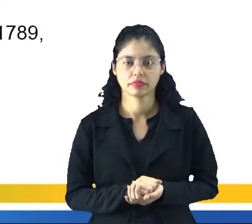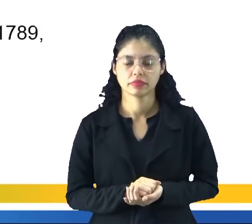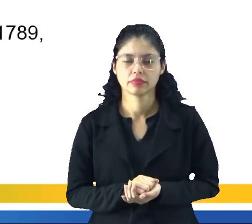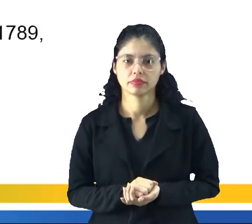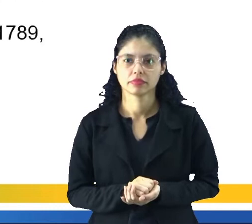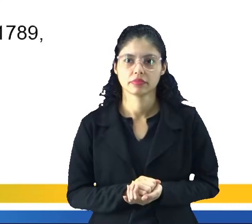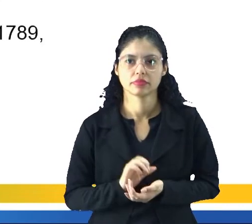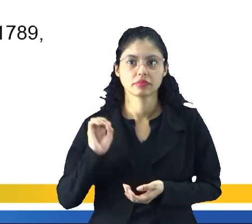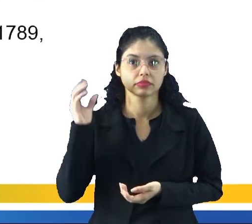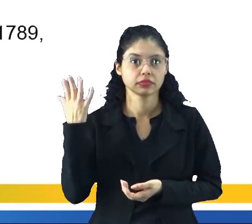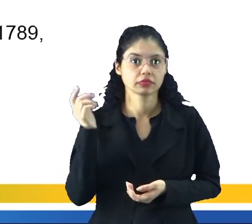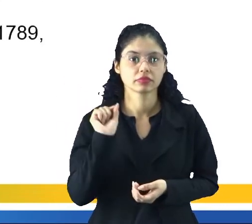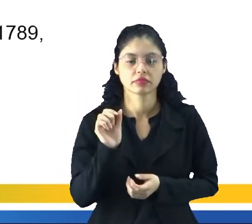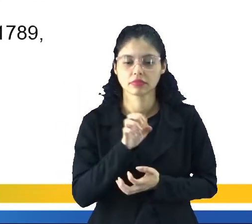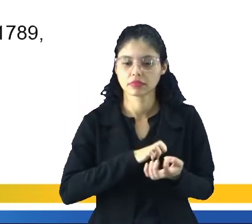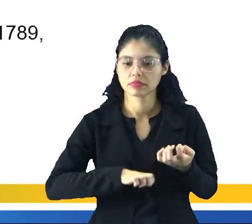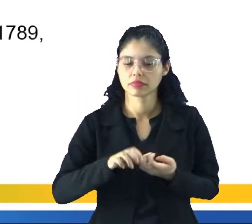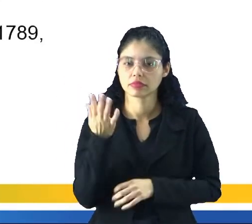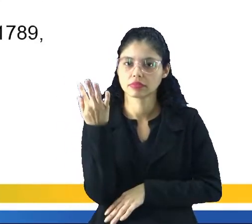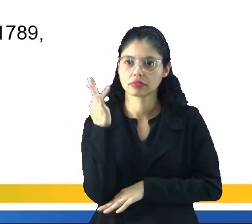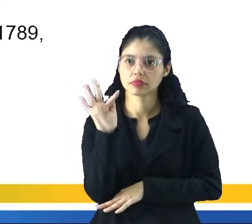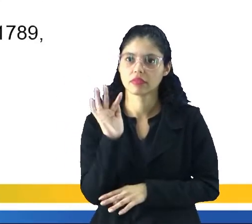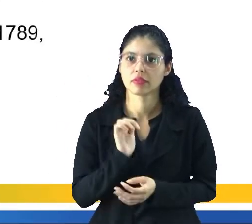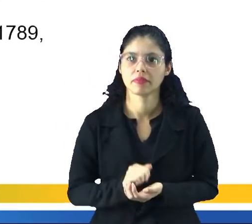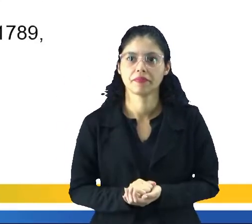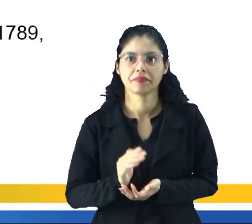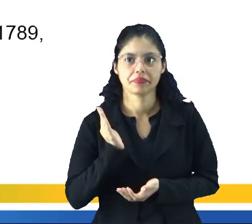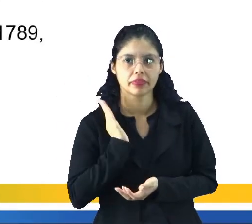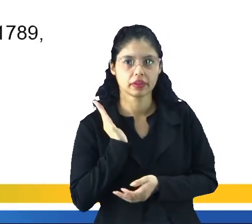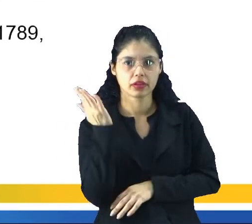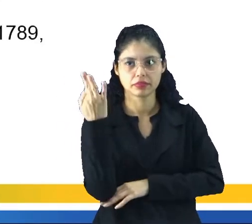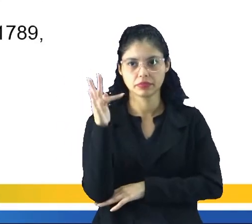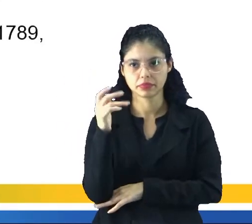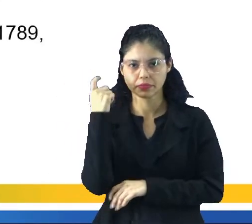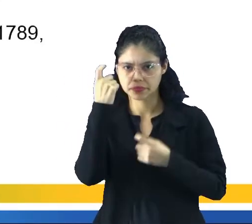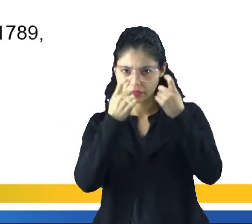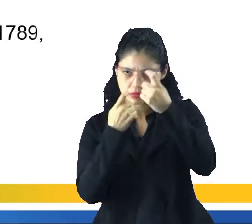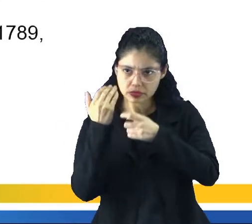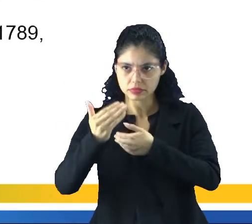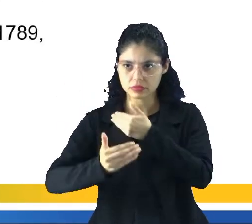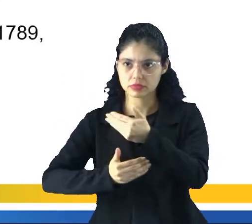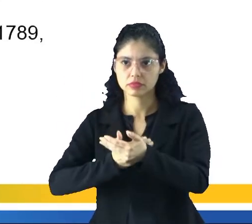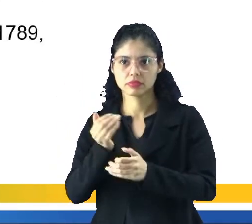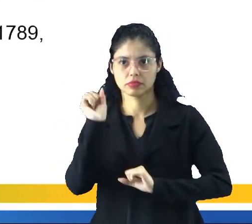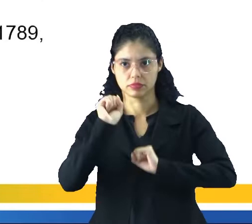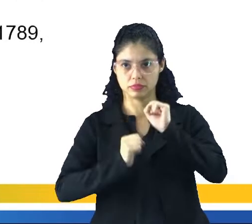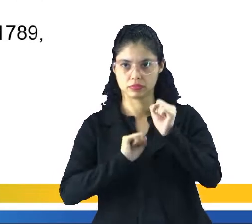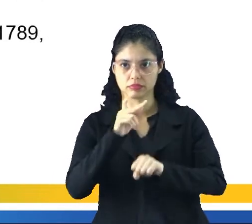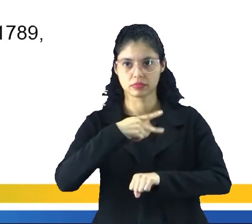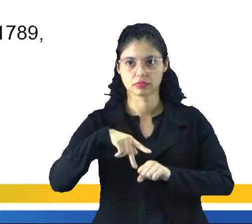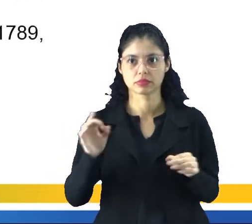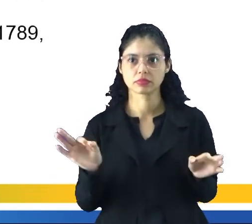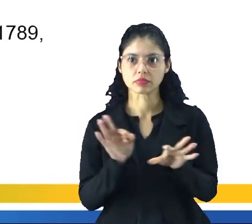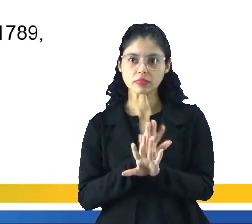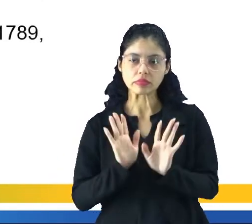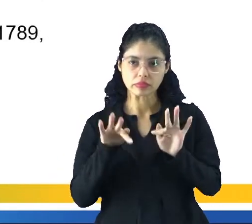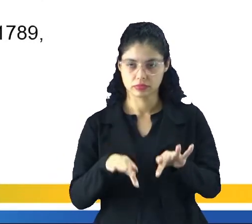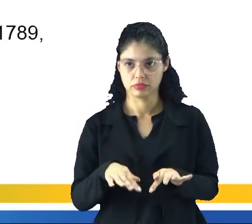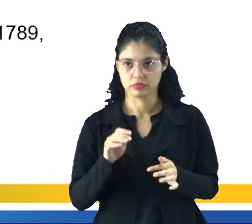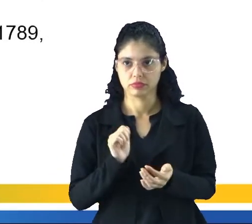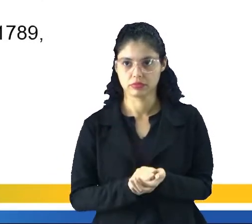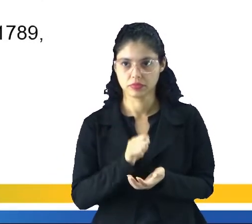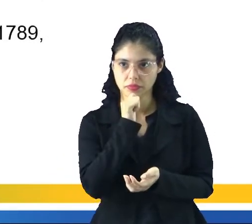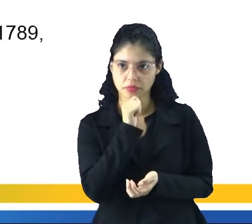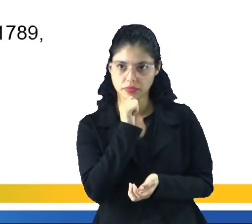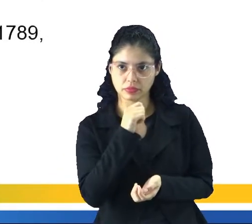As causas dessa revolução. A burguesia francesa, preocupada em desenvolver a indústria no país, queria acabar com as barreiras que